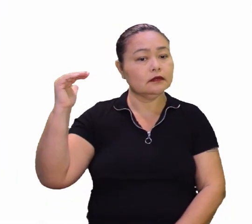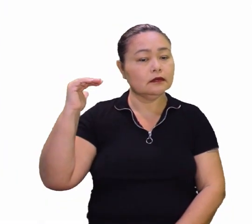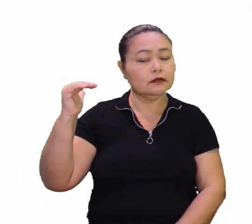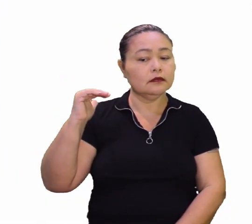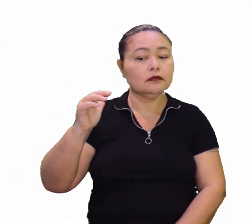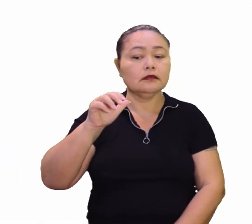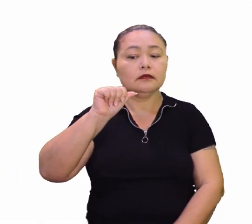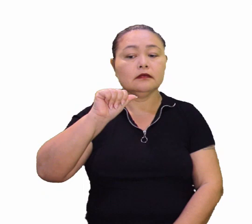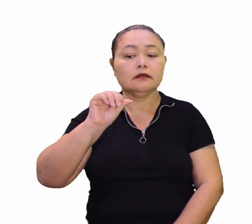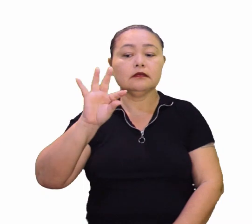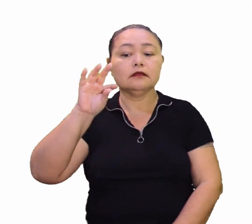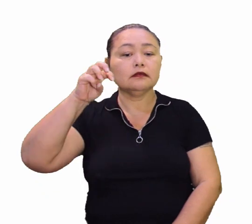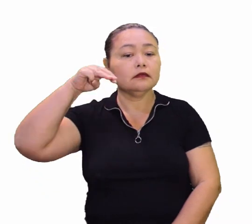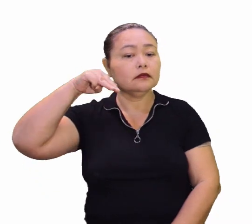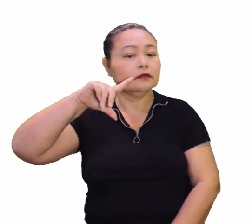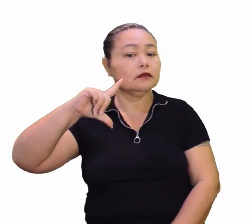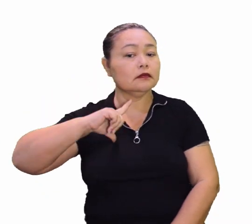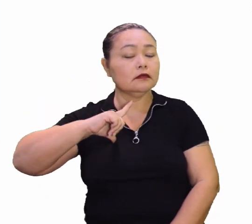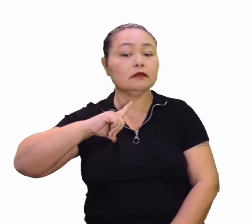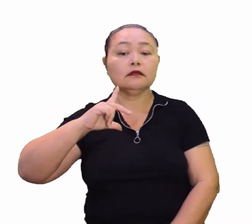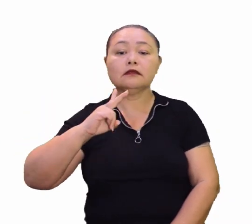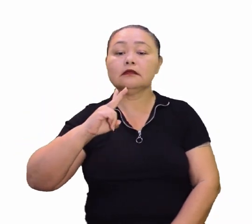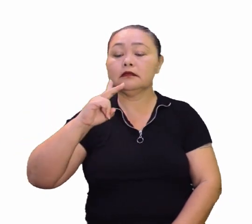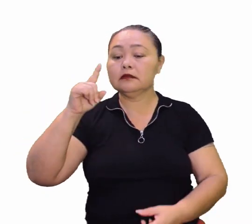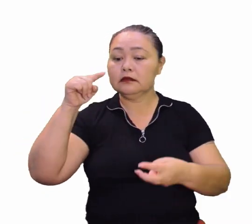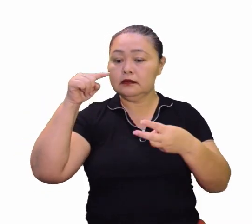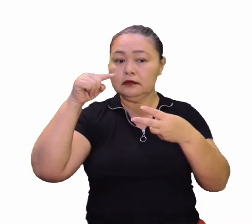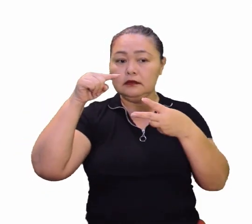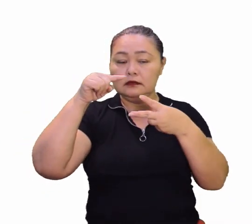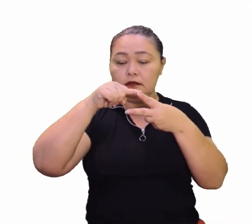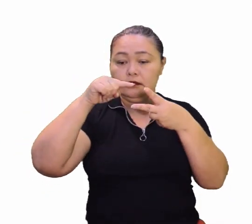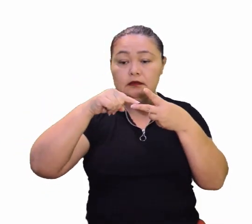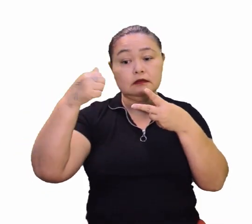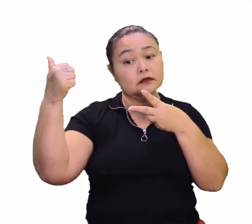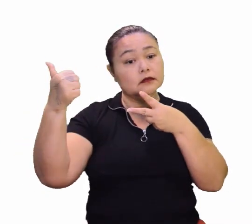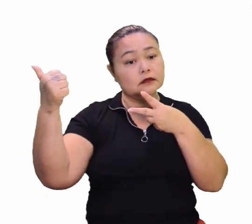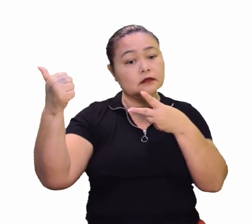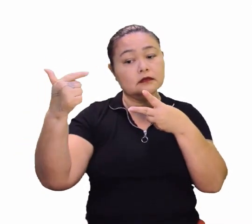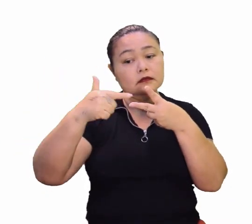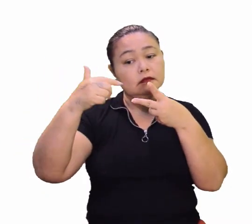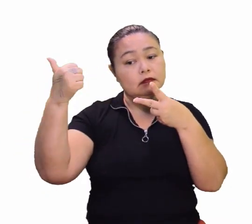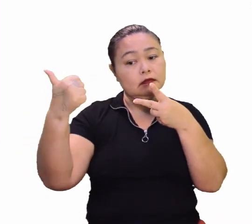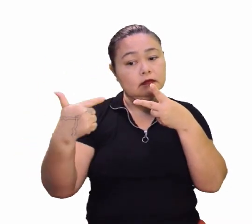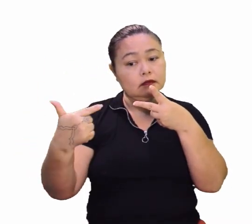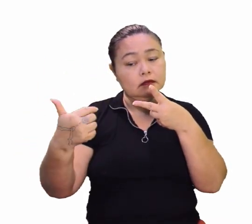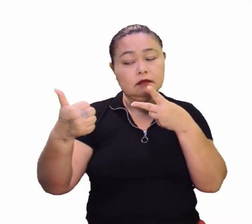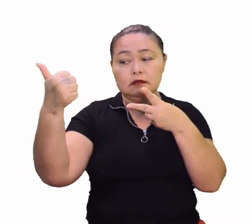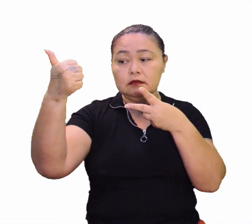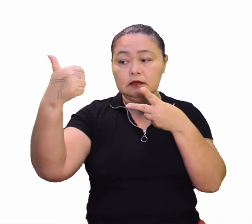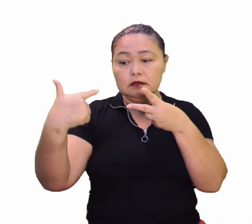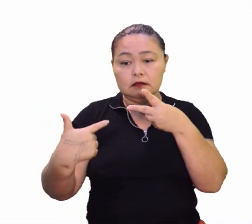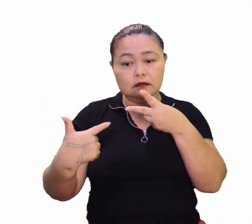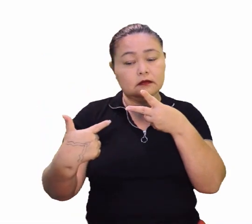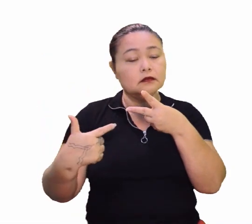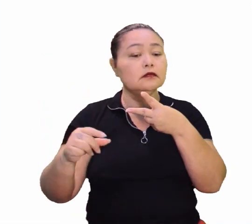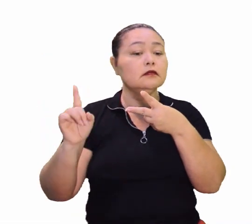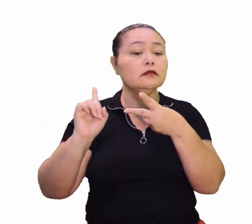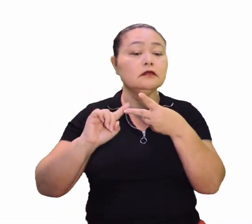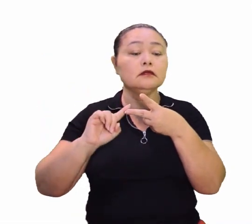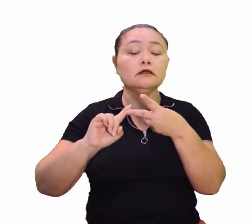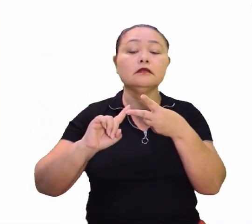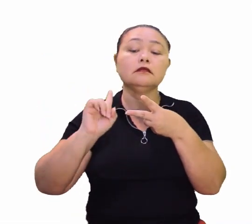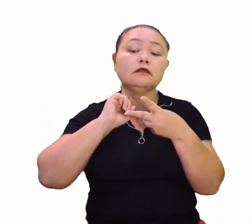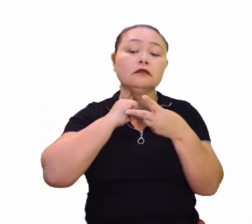Os poluentes atmosféricos podem ser por fontes primárias e secundárias. Bem,